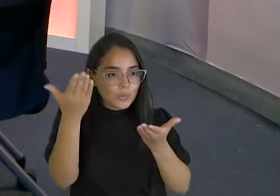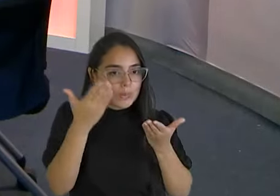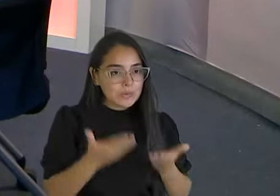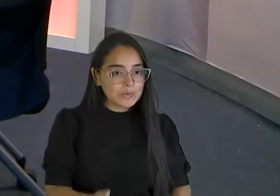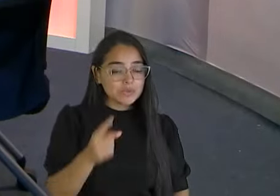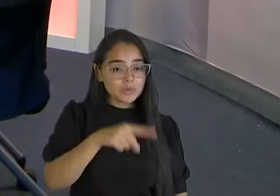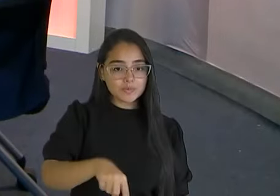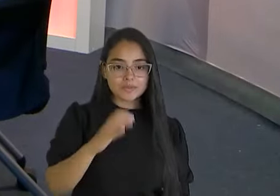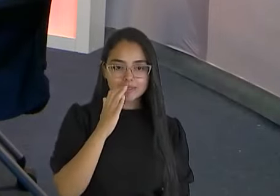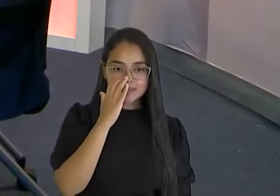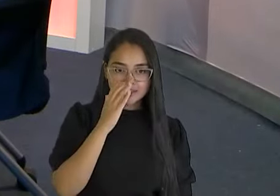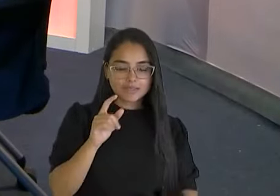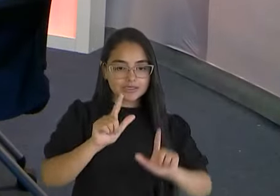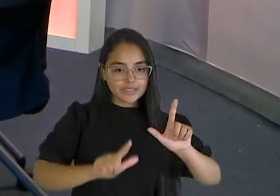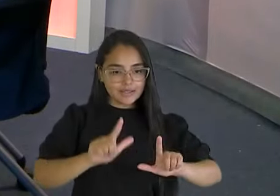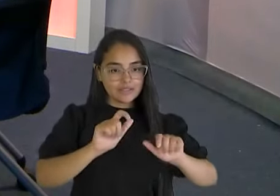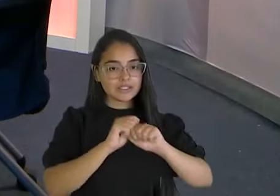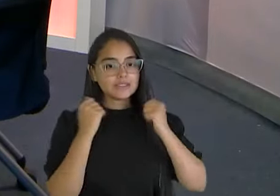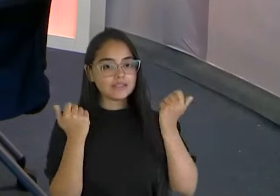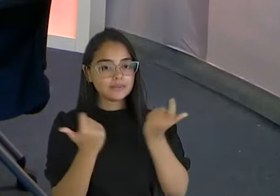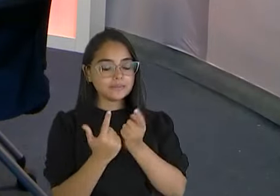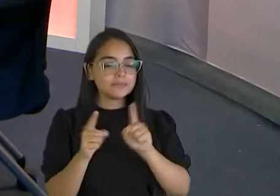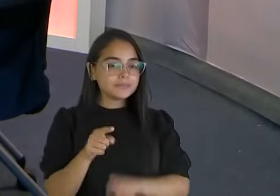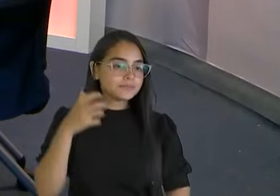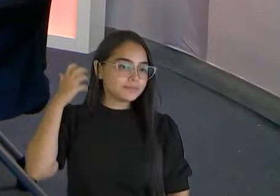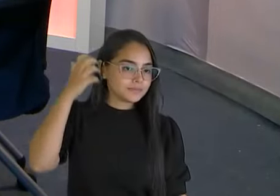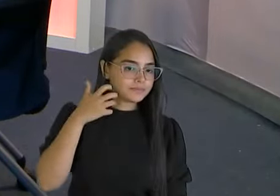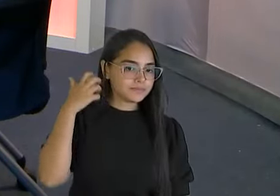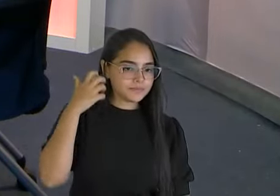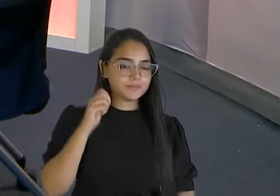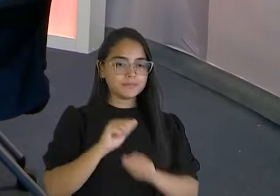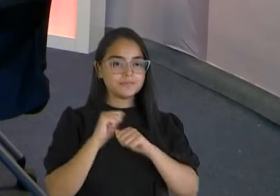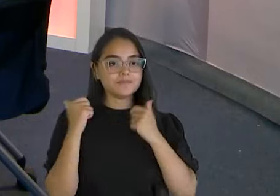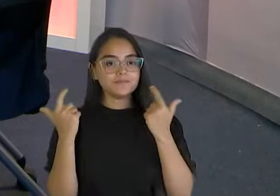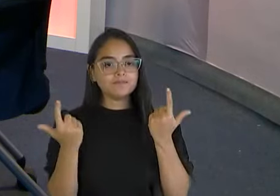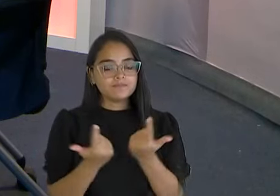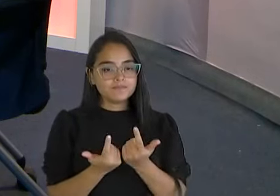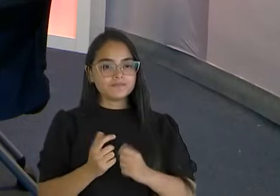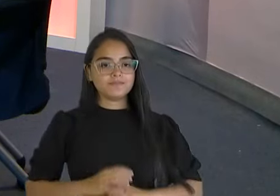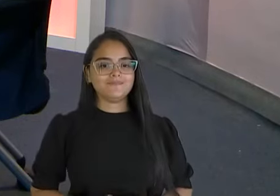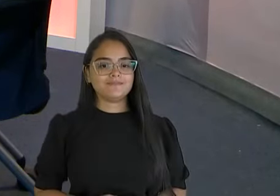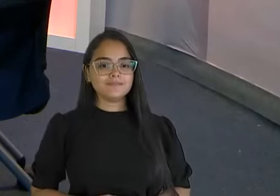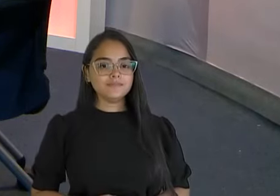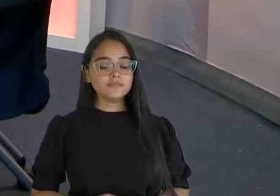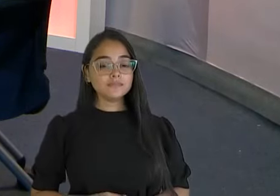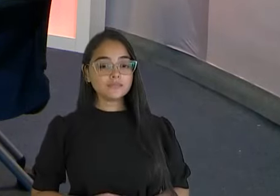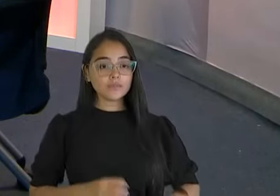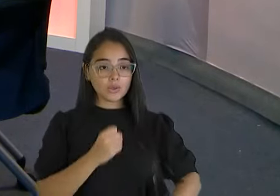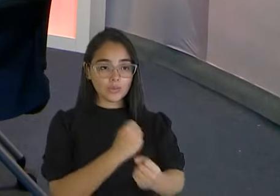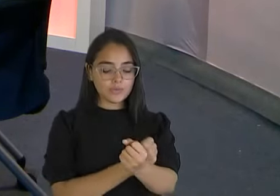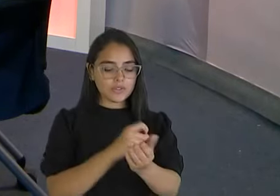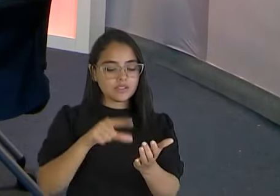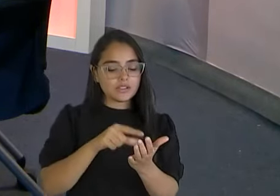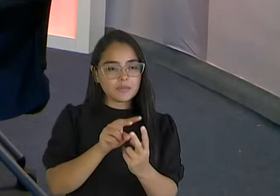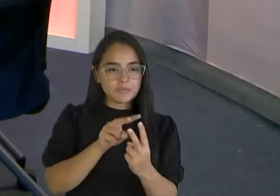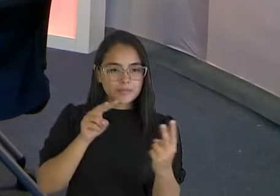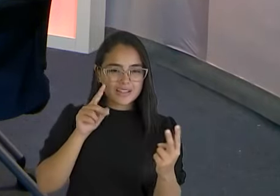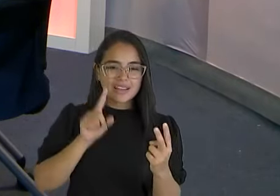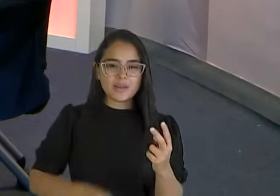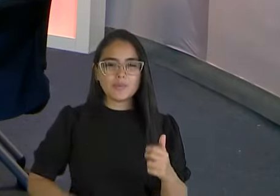nos acompanha pela TV Assembleia e Rádio FM Assembleia. O vício em apostas online é